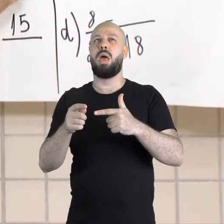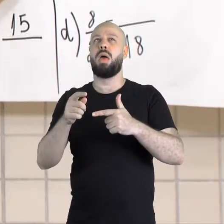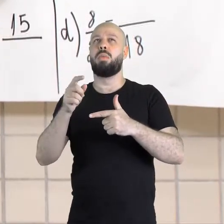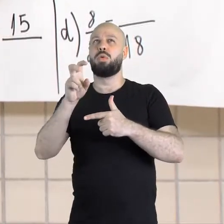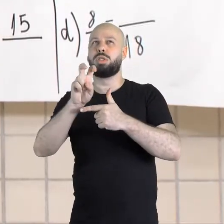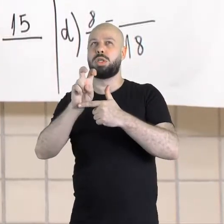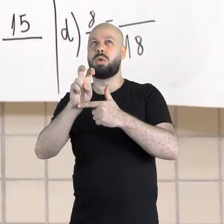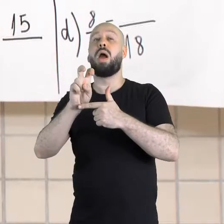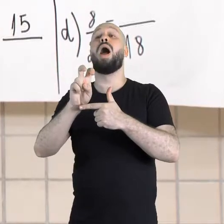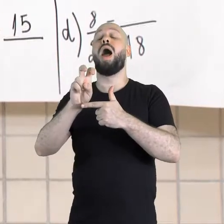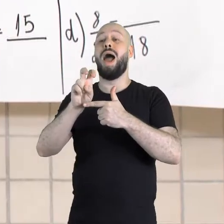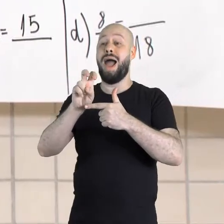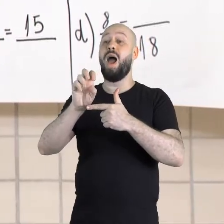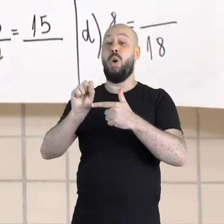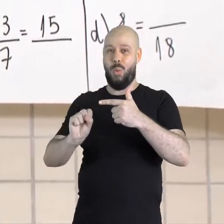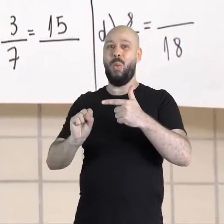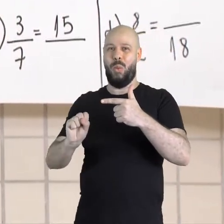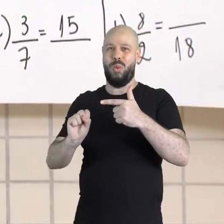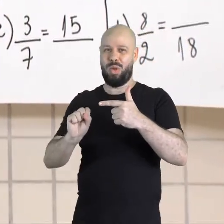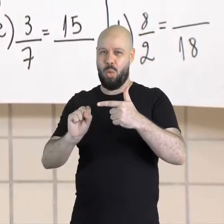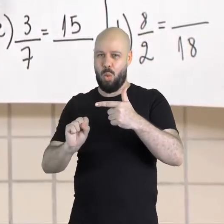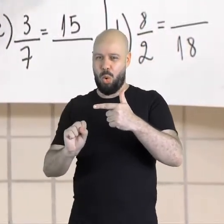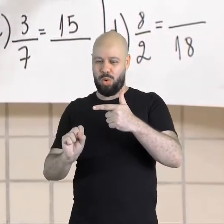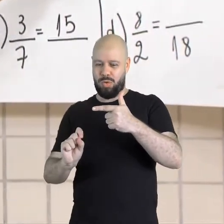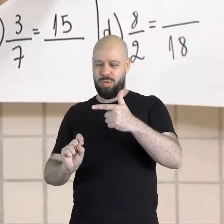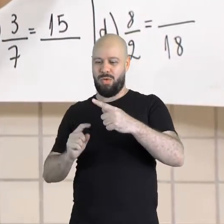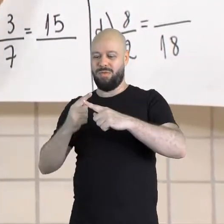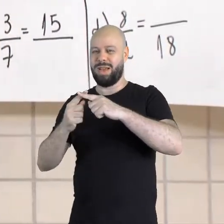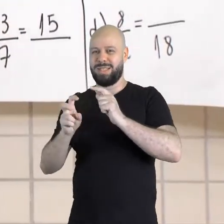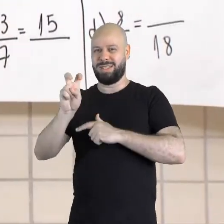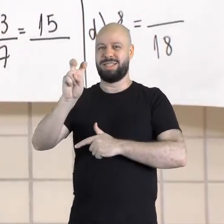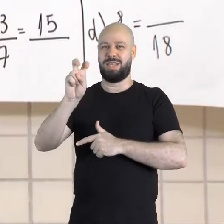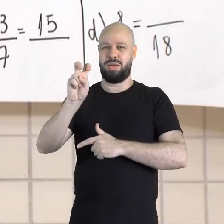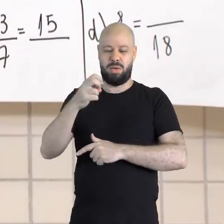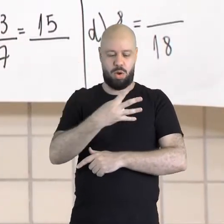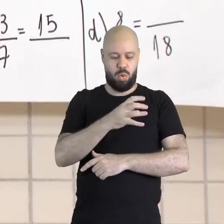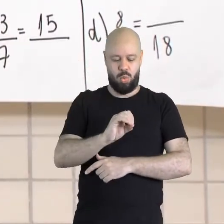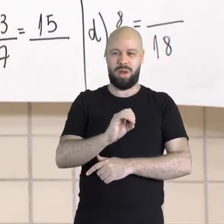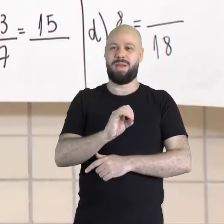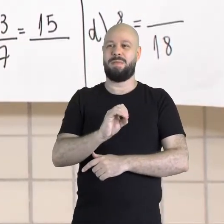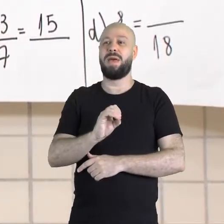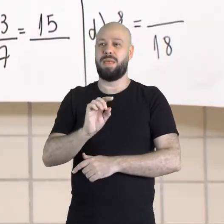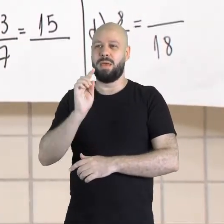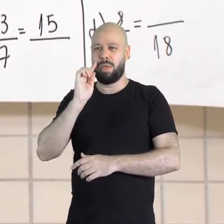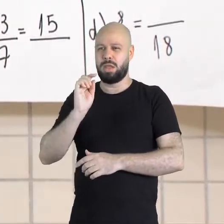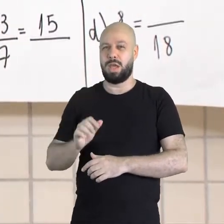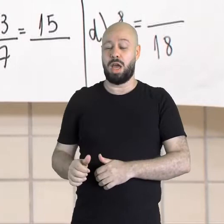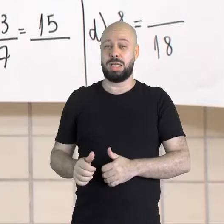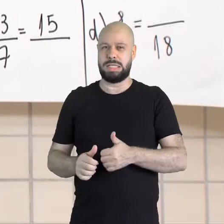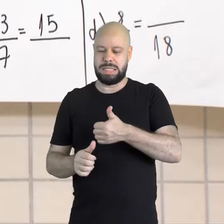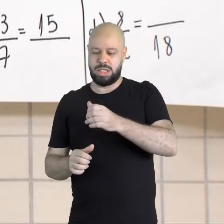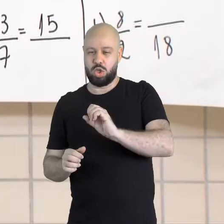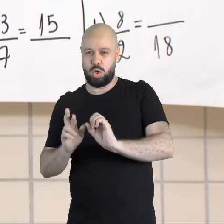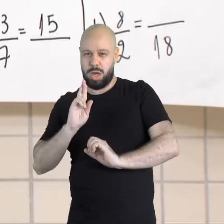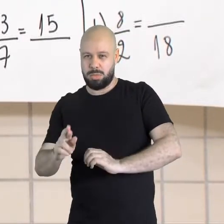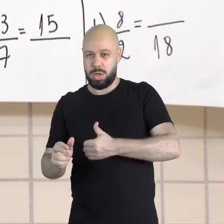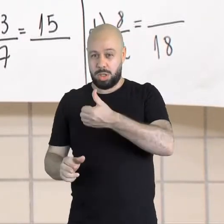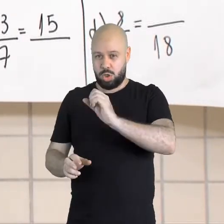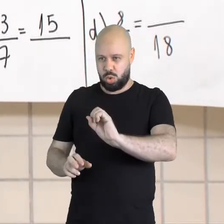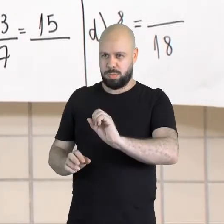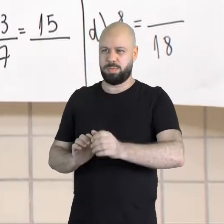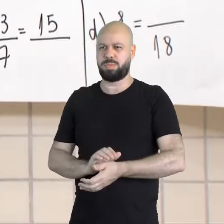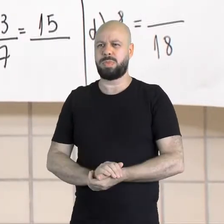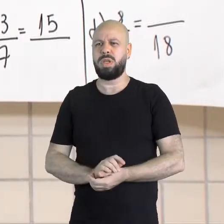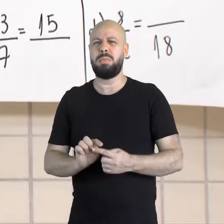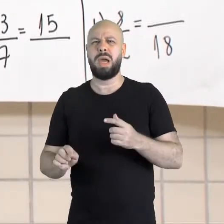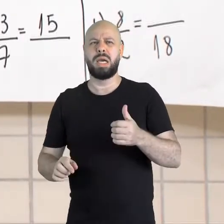40, 0. Eu encontrei 18. Ó, 90 dividido por 5, eu encontrei 18.